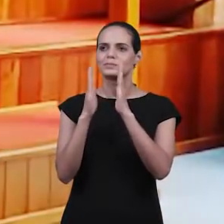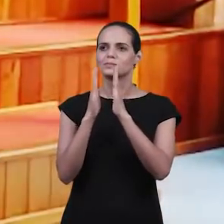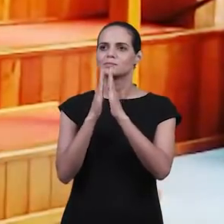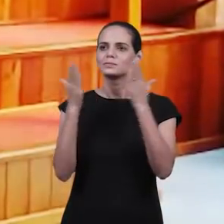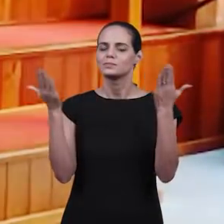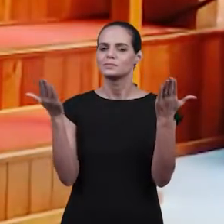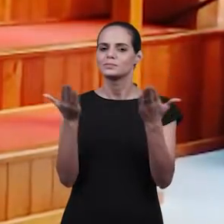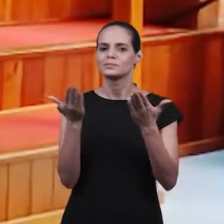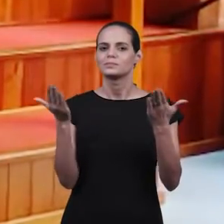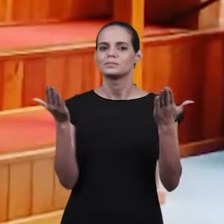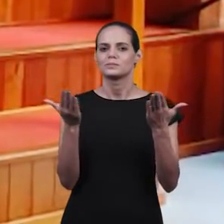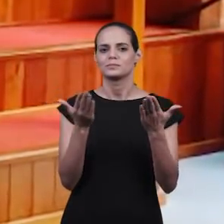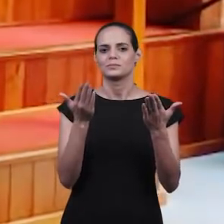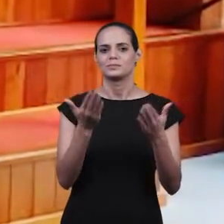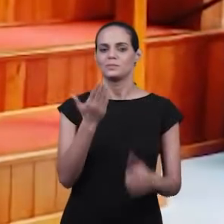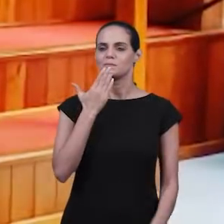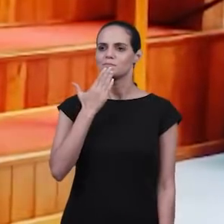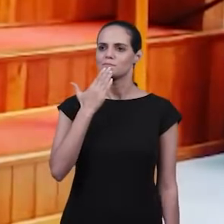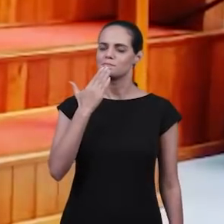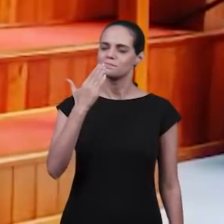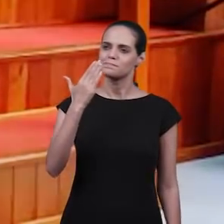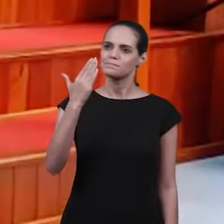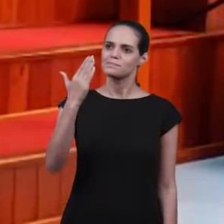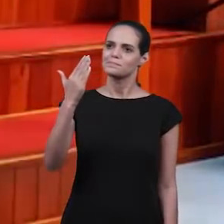suplico a ti em oração,